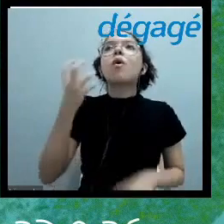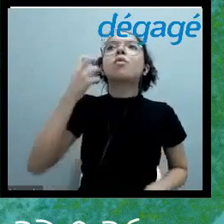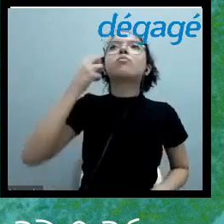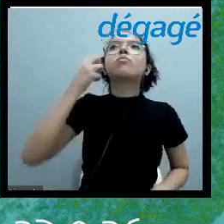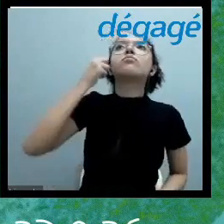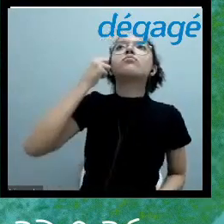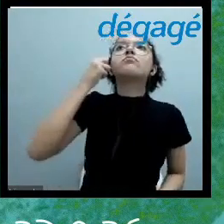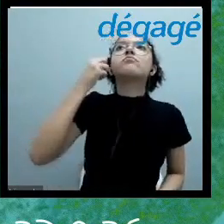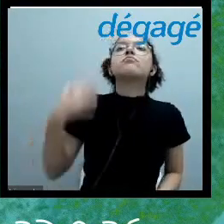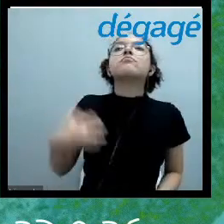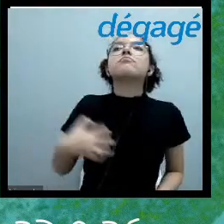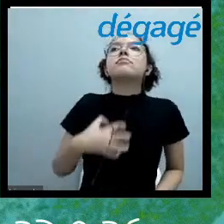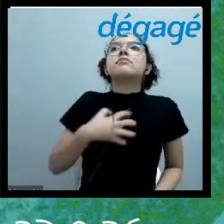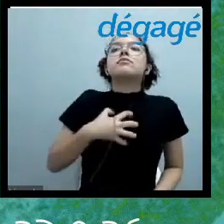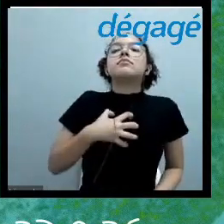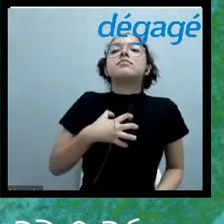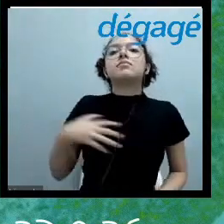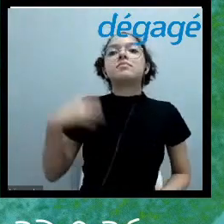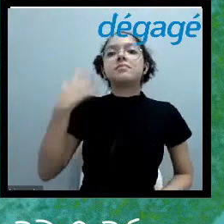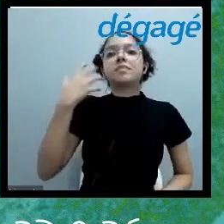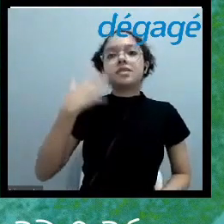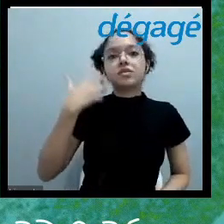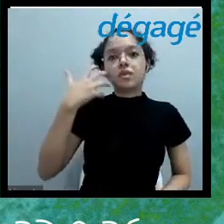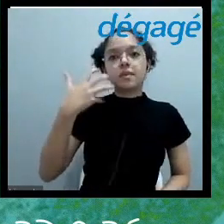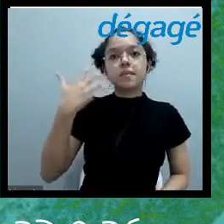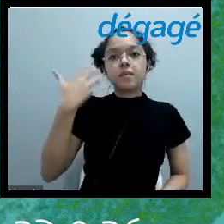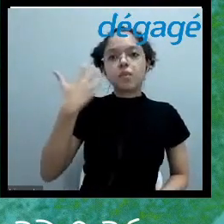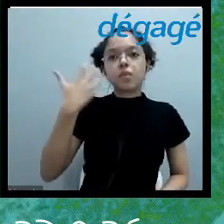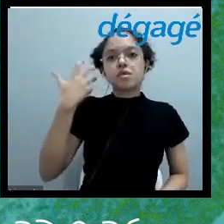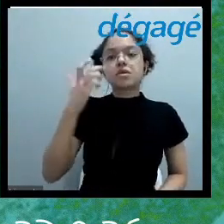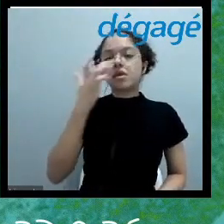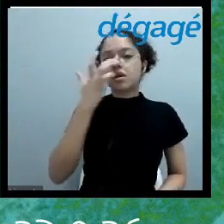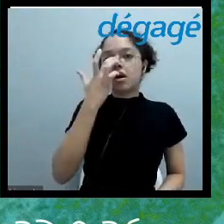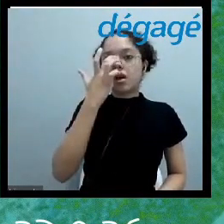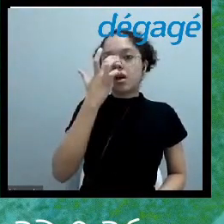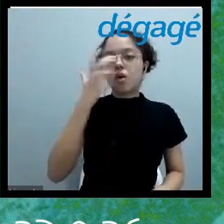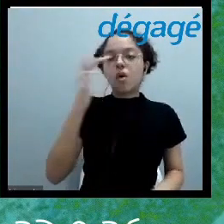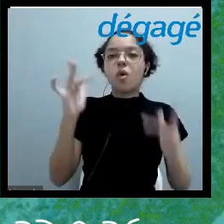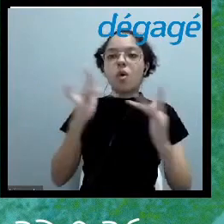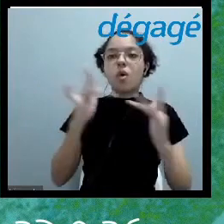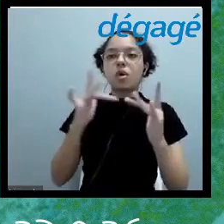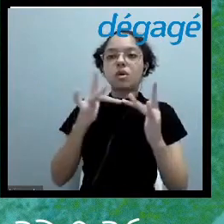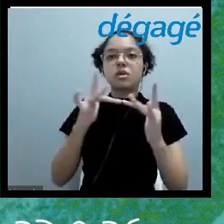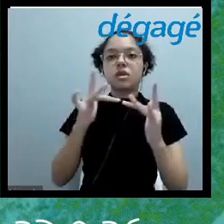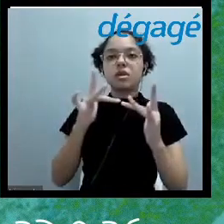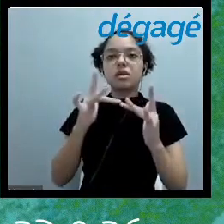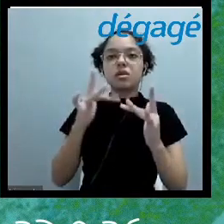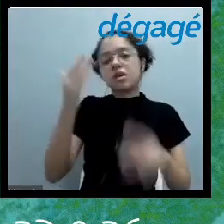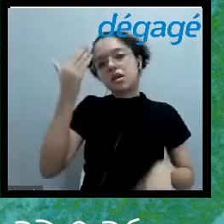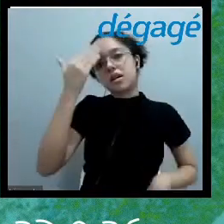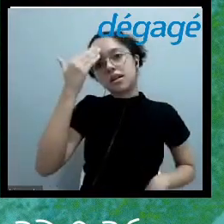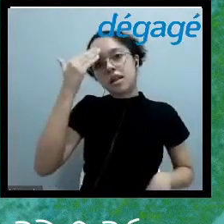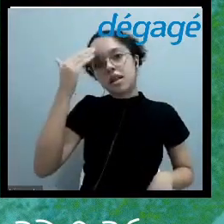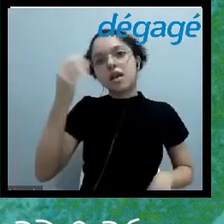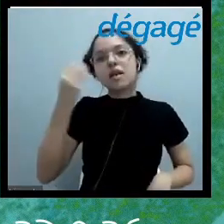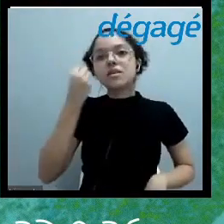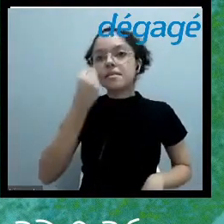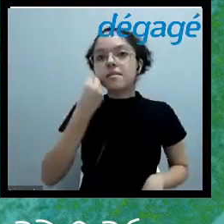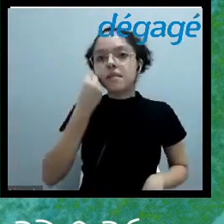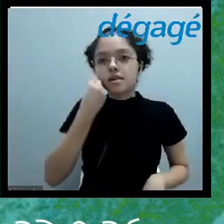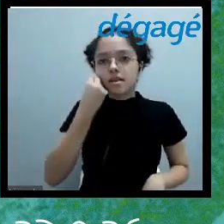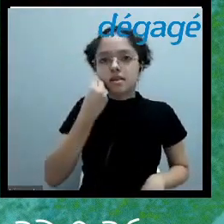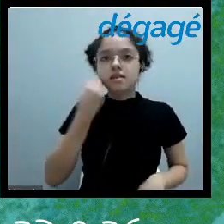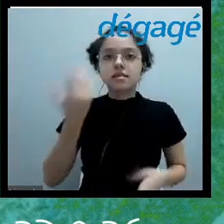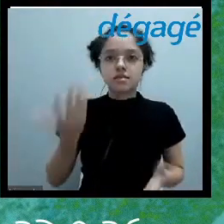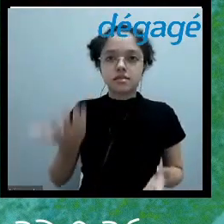ele emitia a sonoridade com um sorriso social e às vezes com a emissão no mesmo ritmo, né,